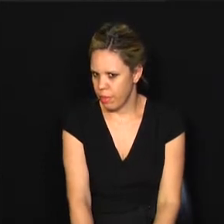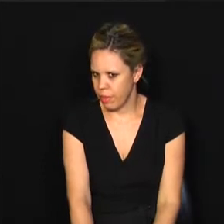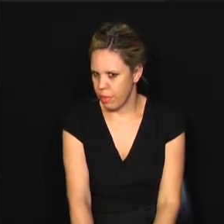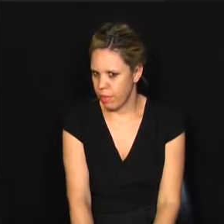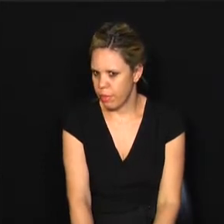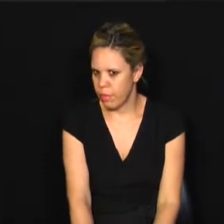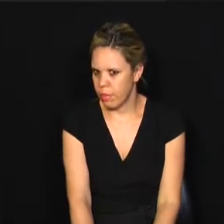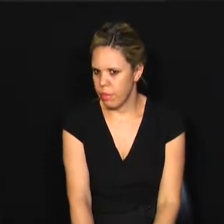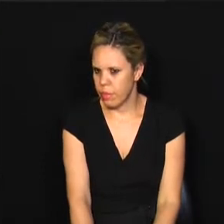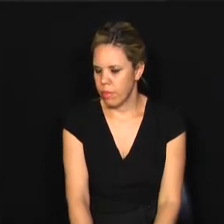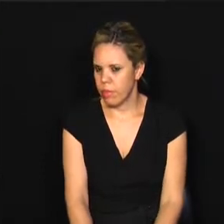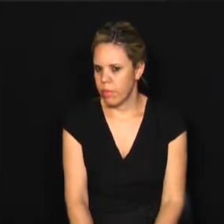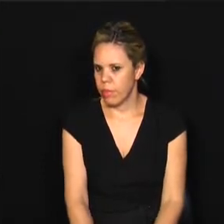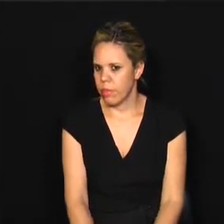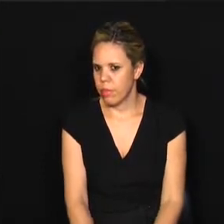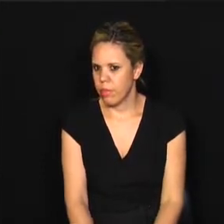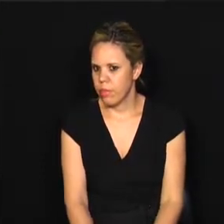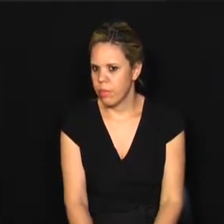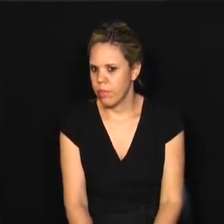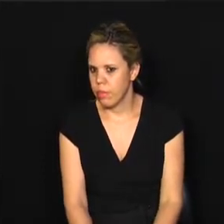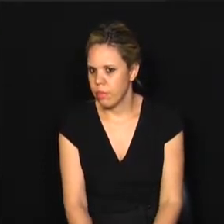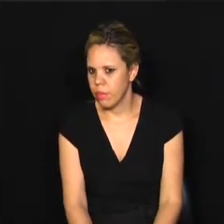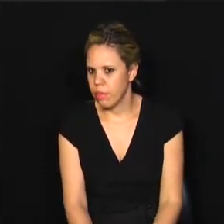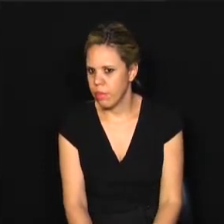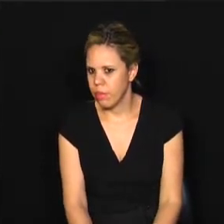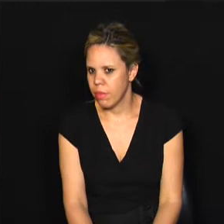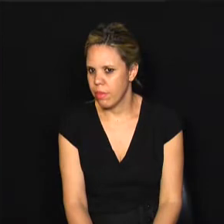Então, a luta aqui,